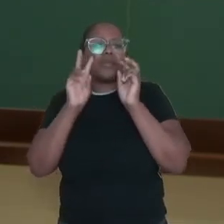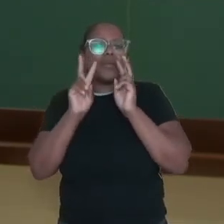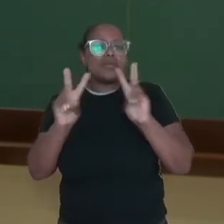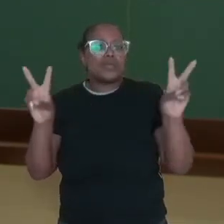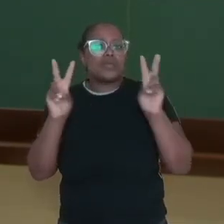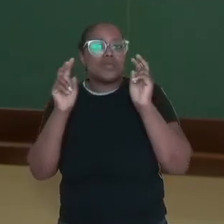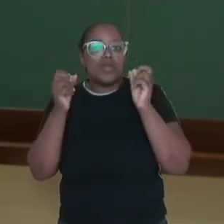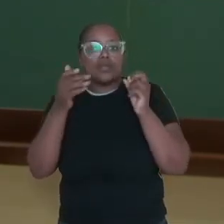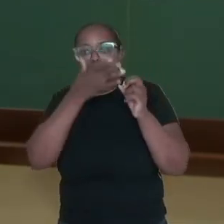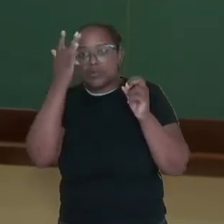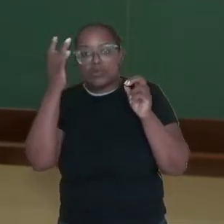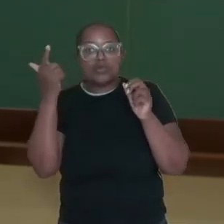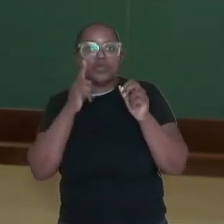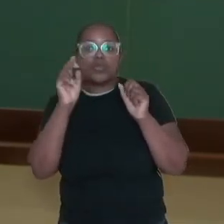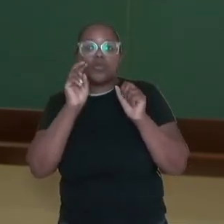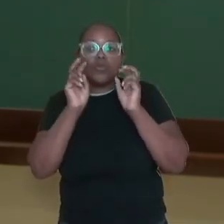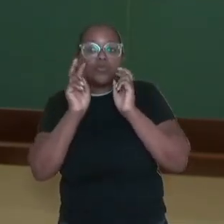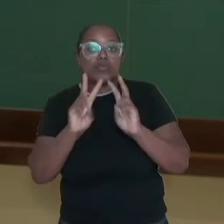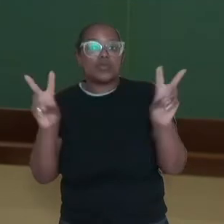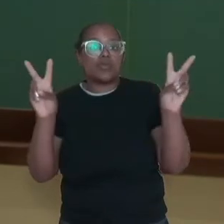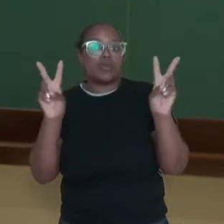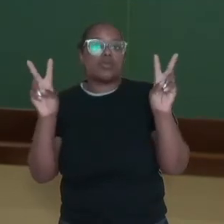visualização desses eventos, né? A internet